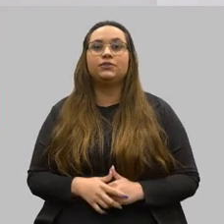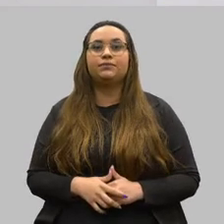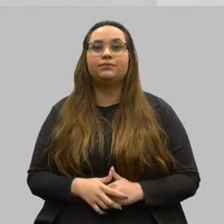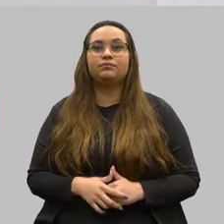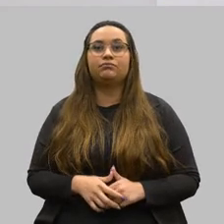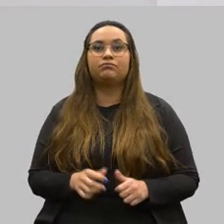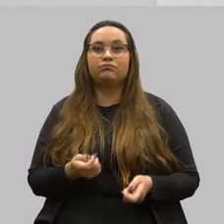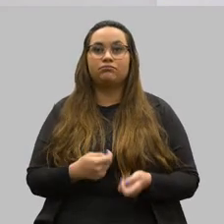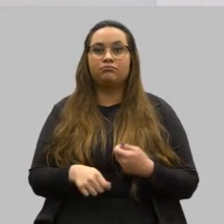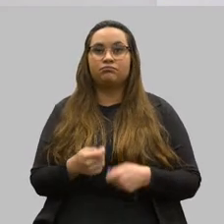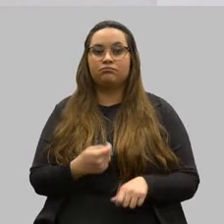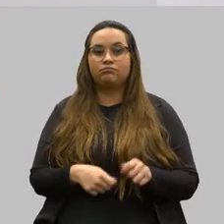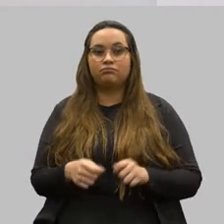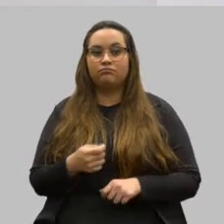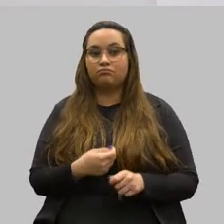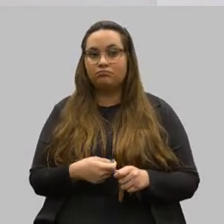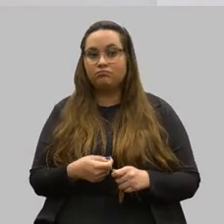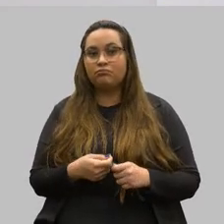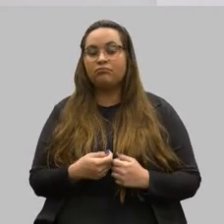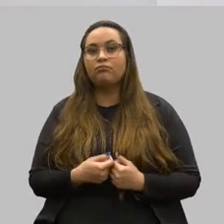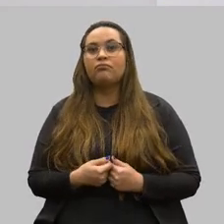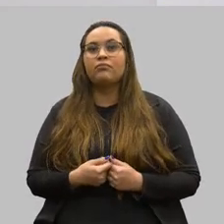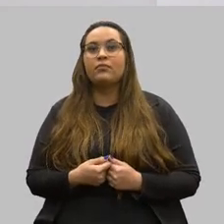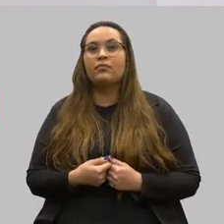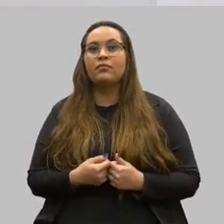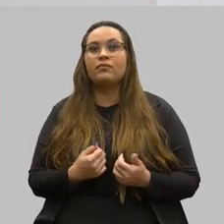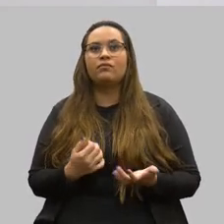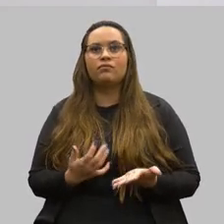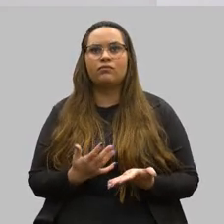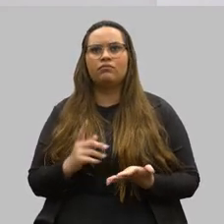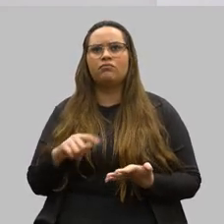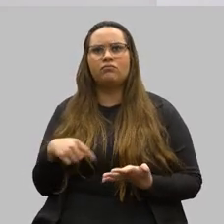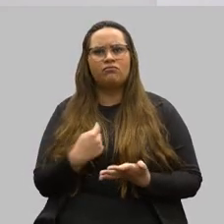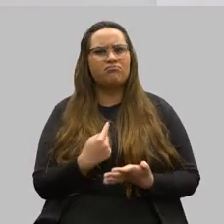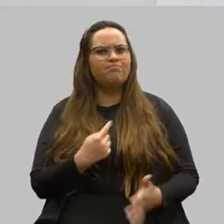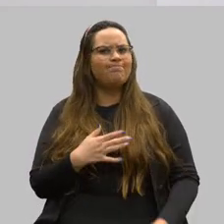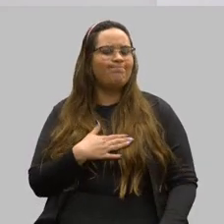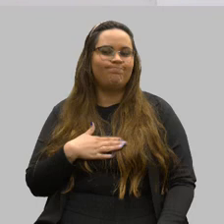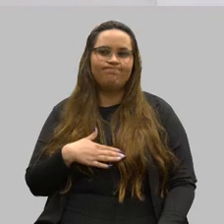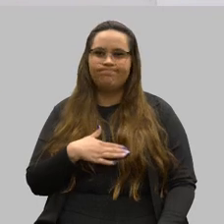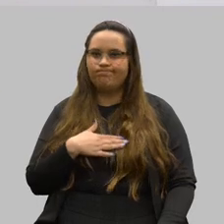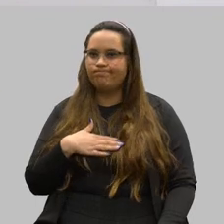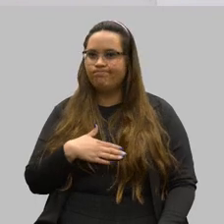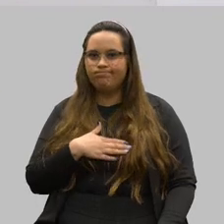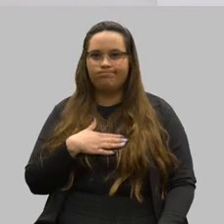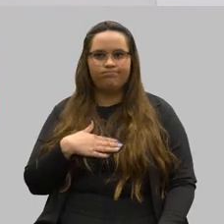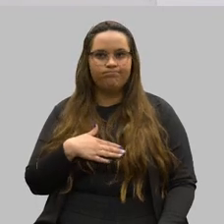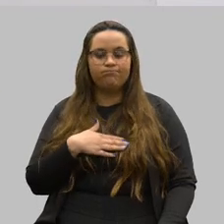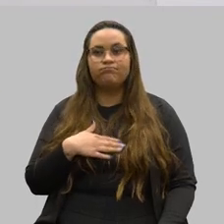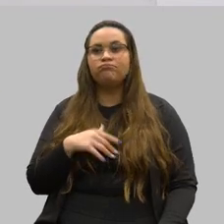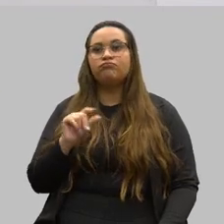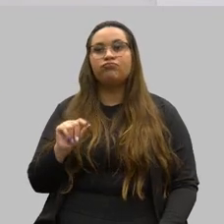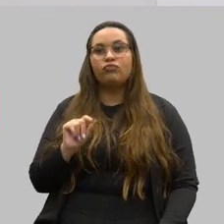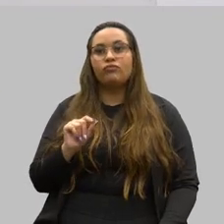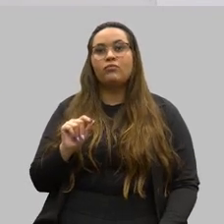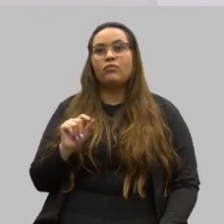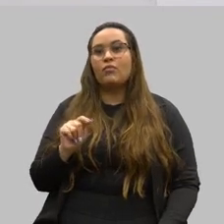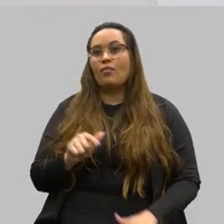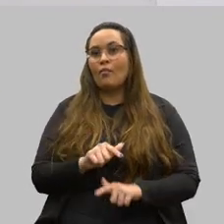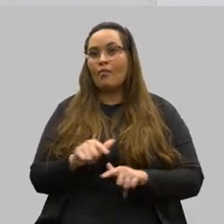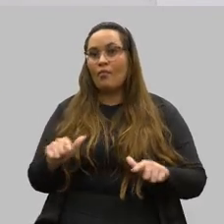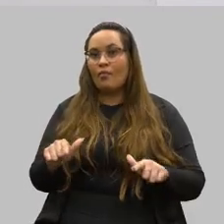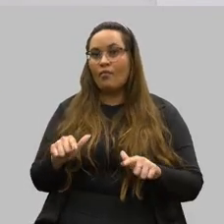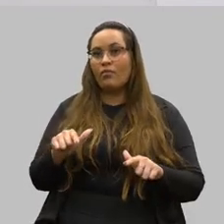administração pública eh e ficamos bastante insatisfeitos primeiro com a ausência da Defesa Civil que